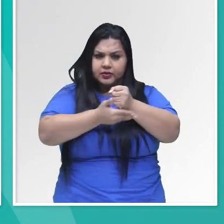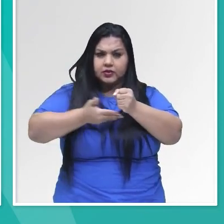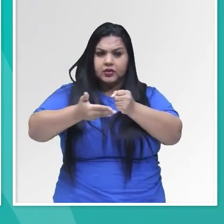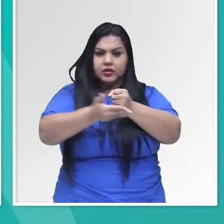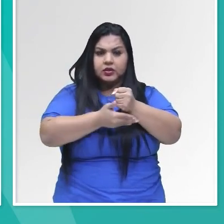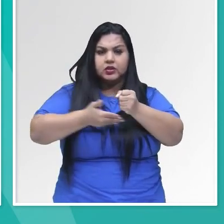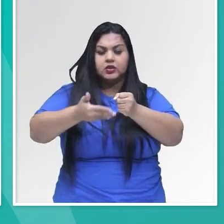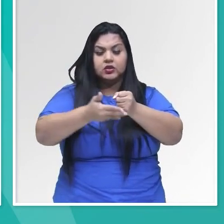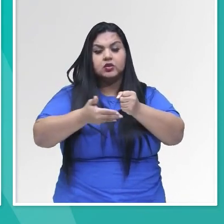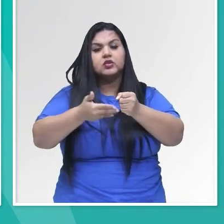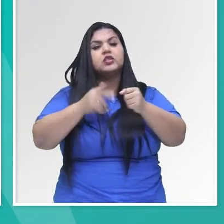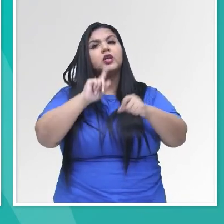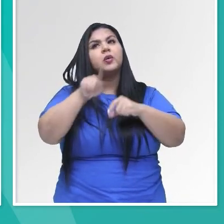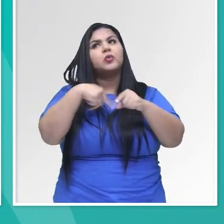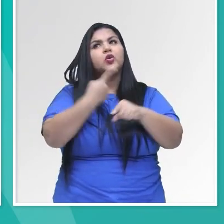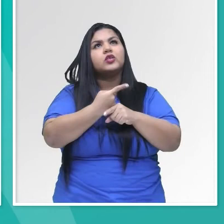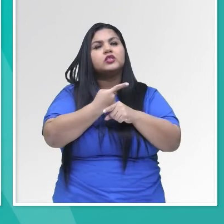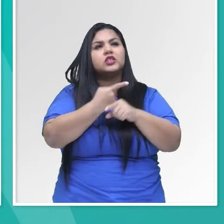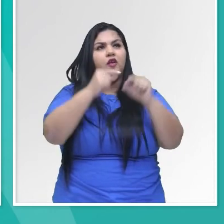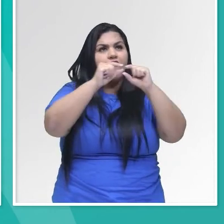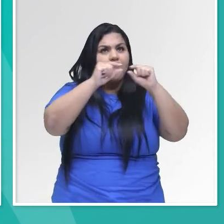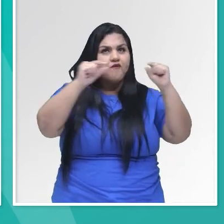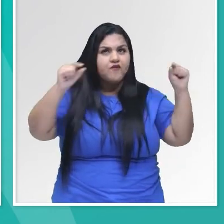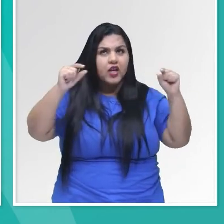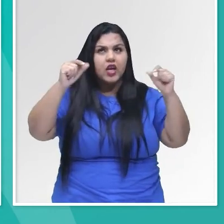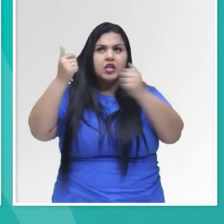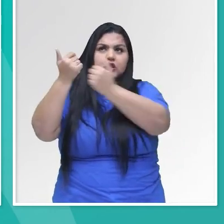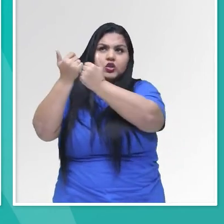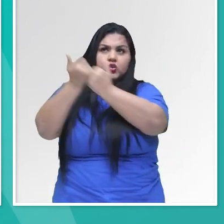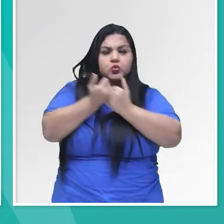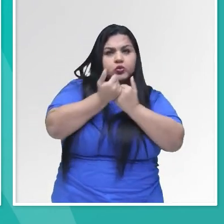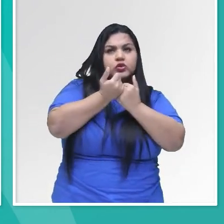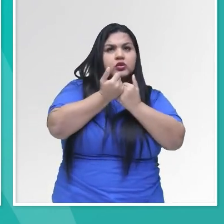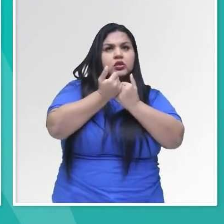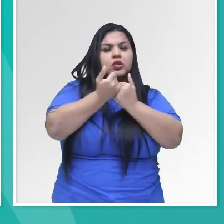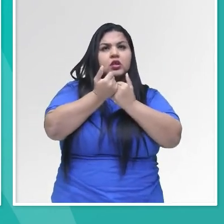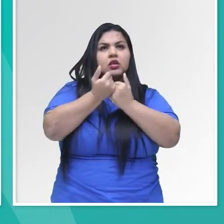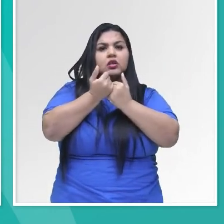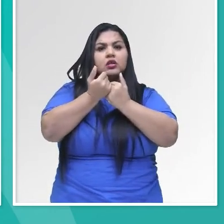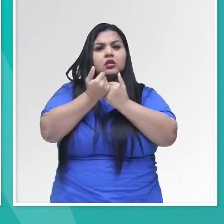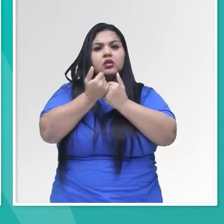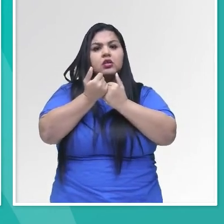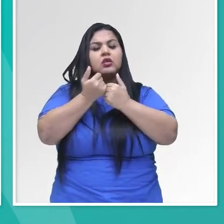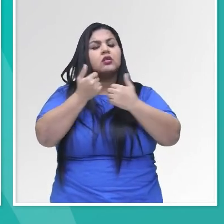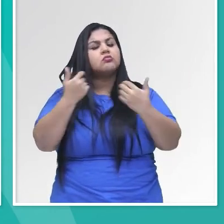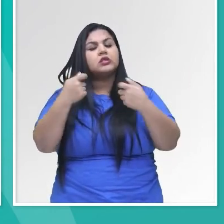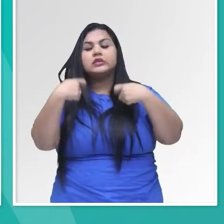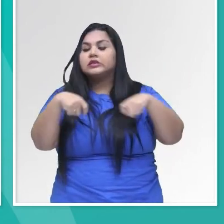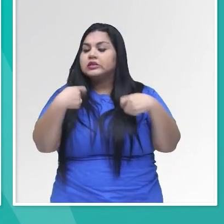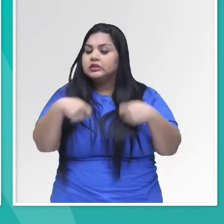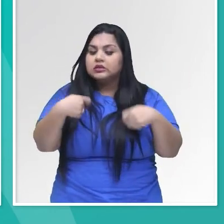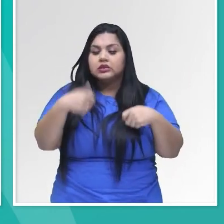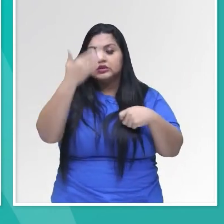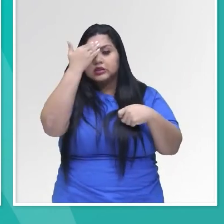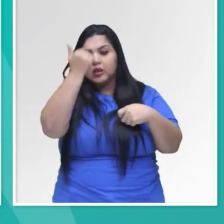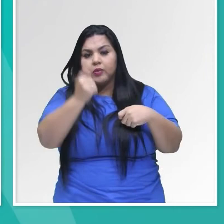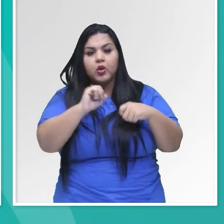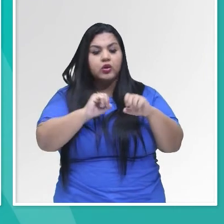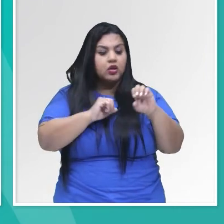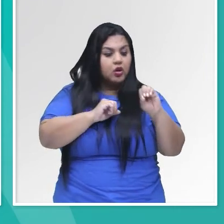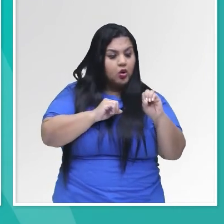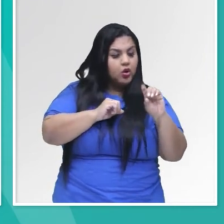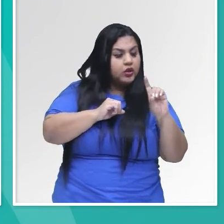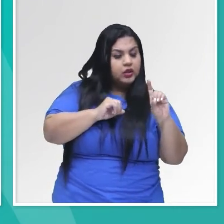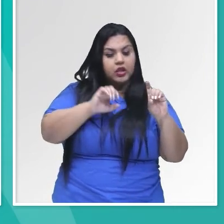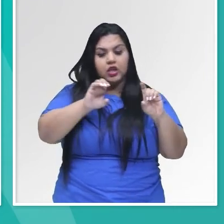nome. Orações subordinadas substantivas. Você tem que dominar o que é um objeto direto, objeto indireto. Complemento nominal.